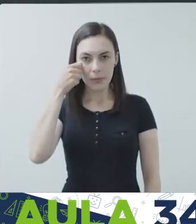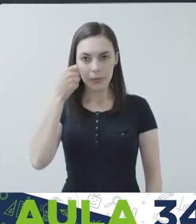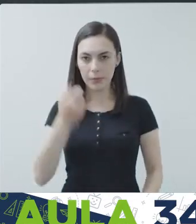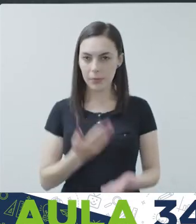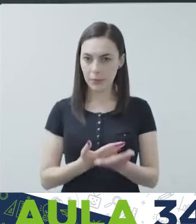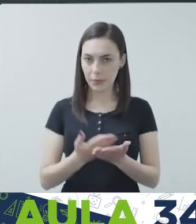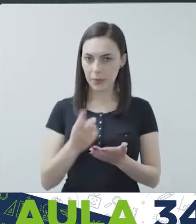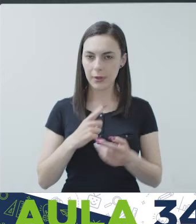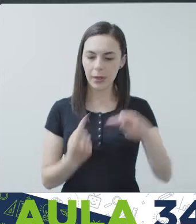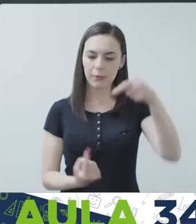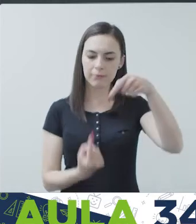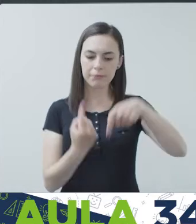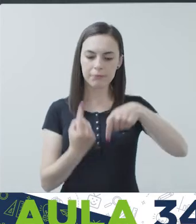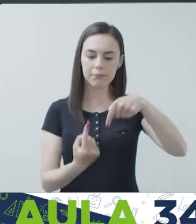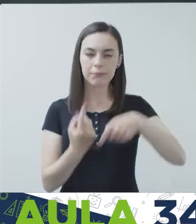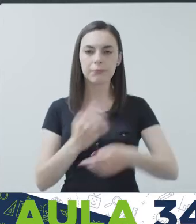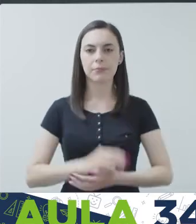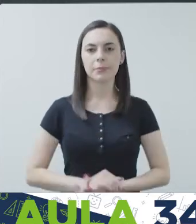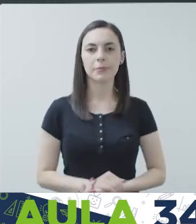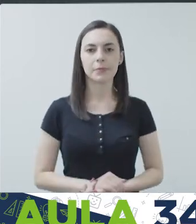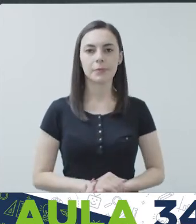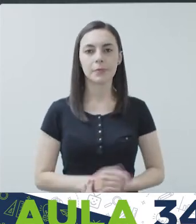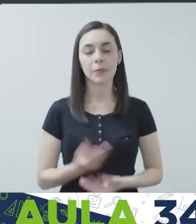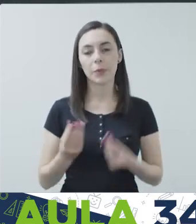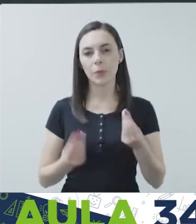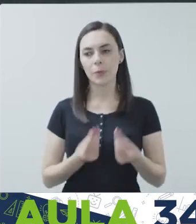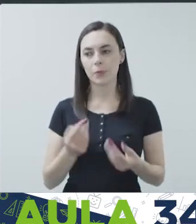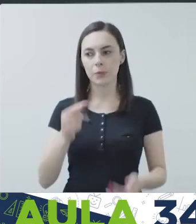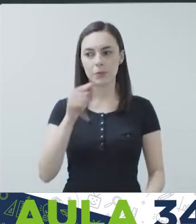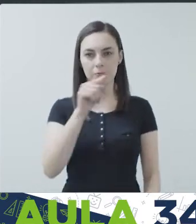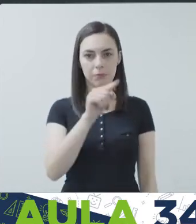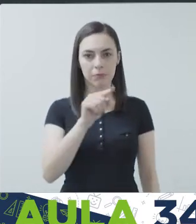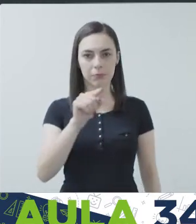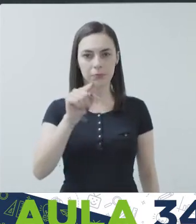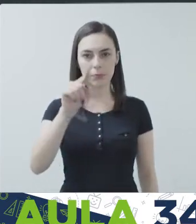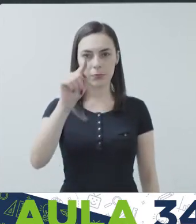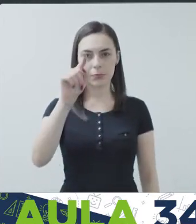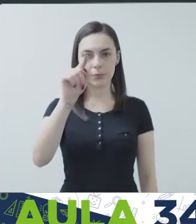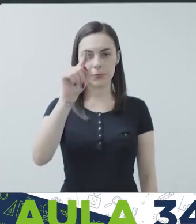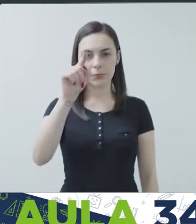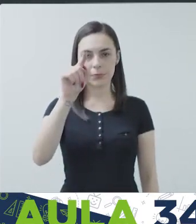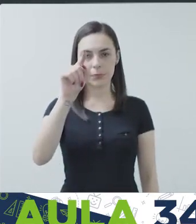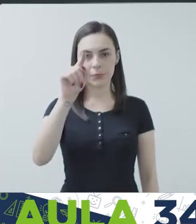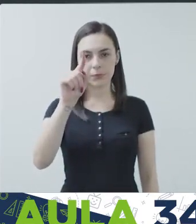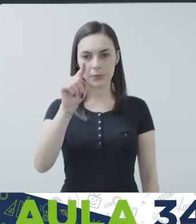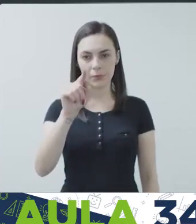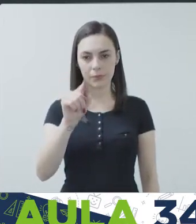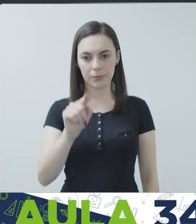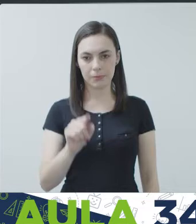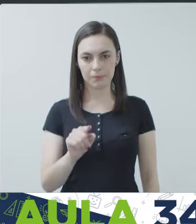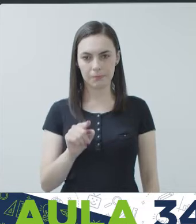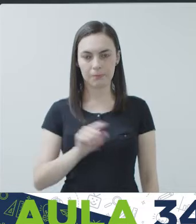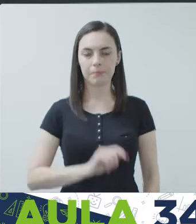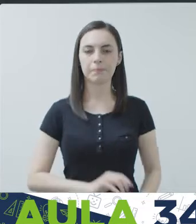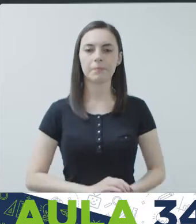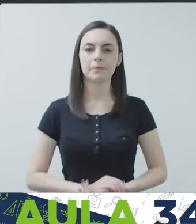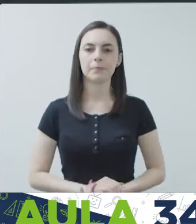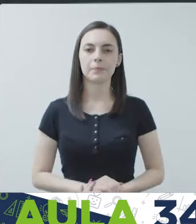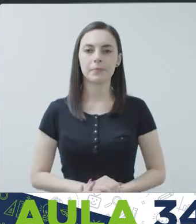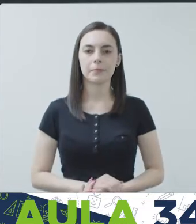um risco, um traço para cima e depois nós concluímos aqui embaixo.